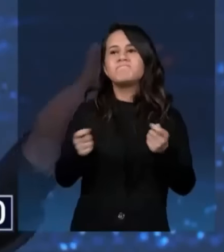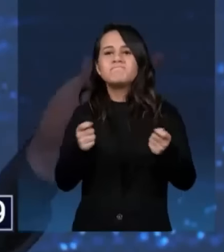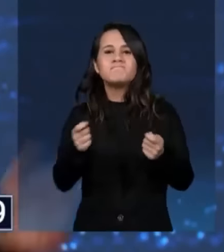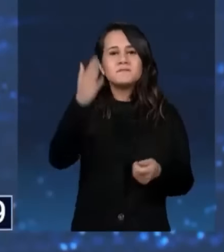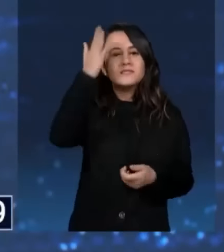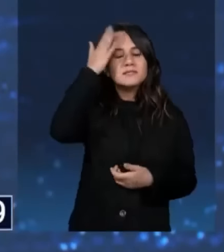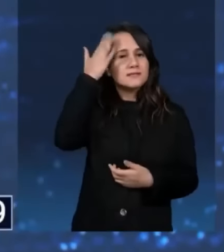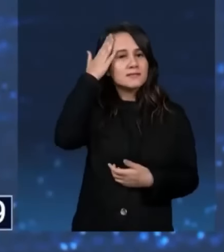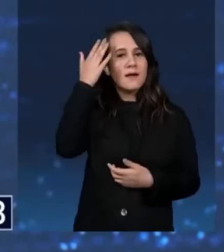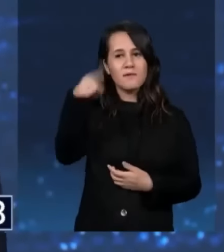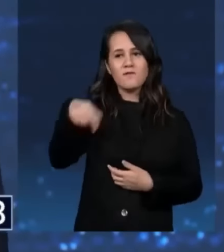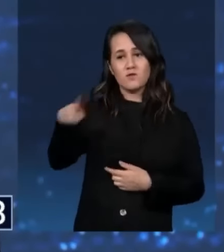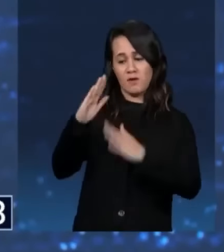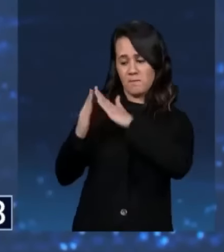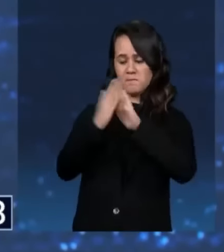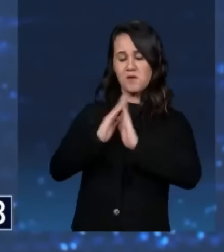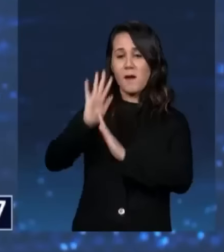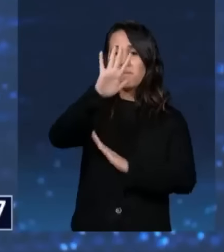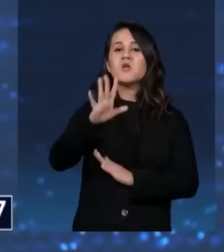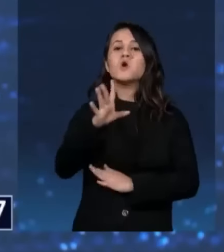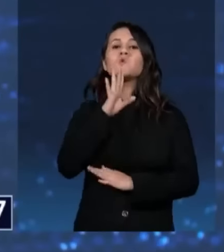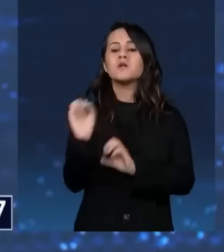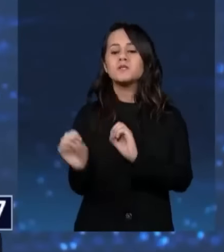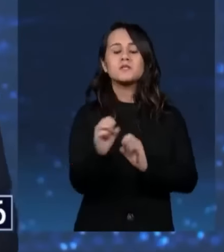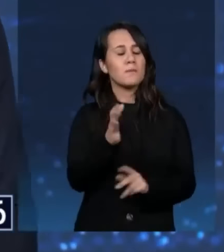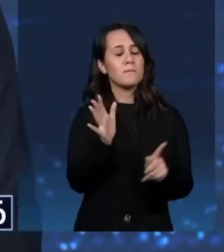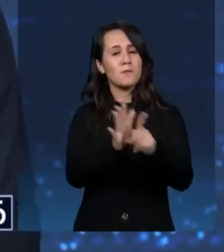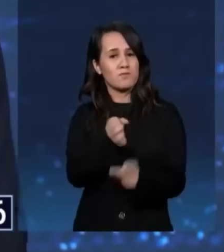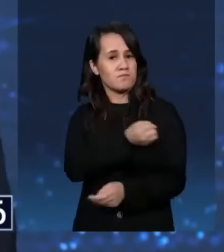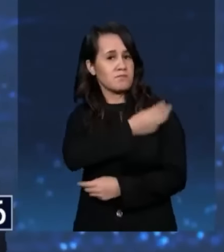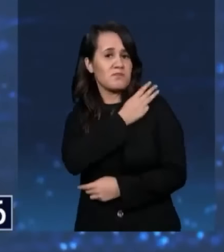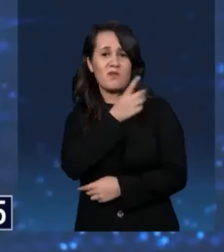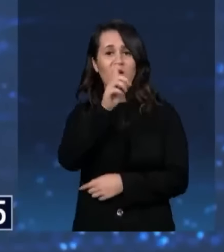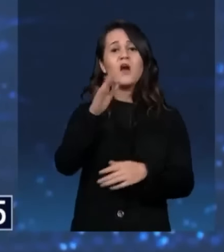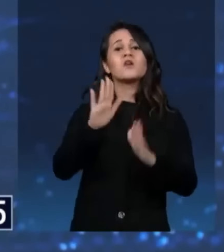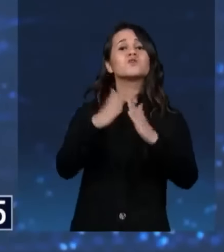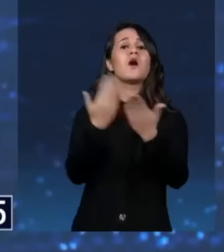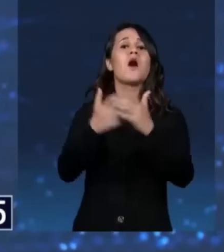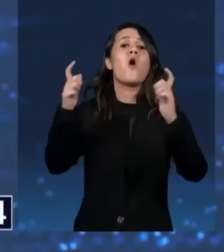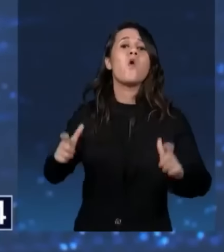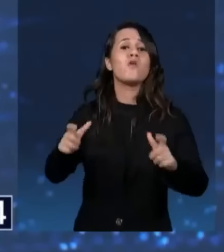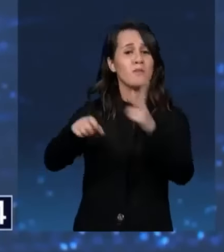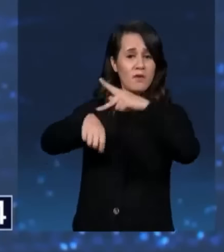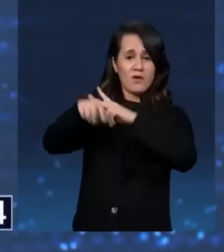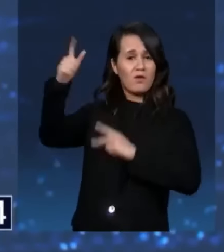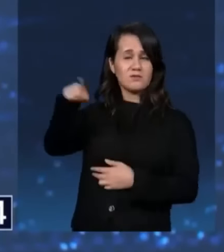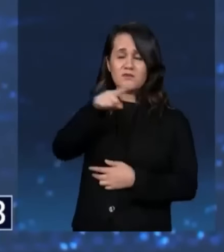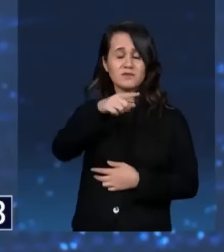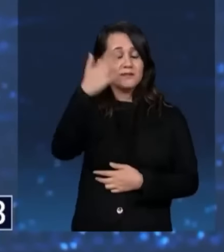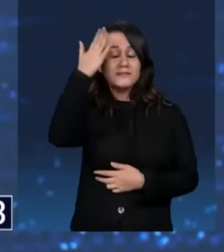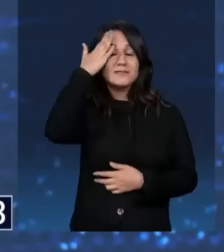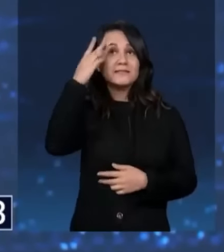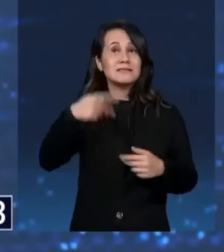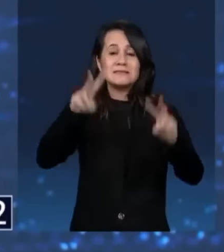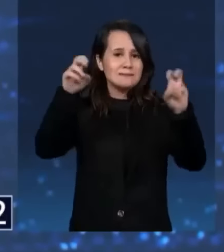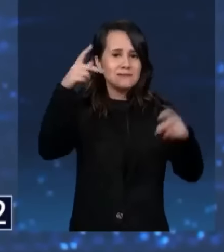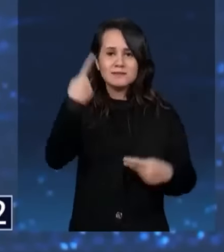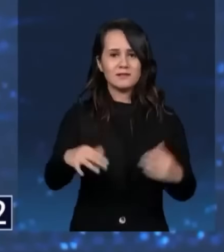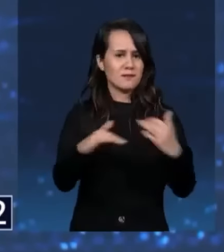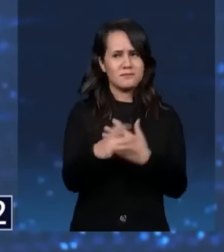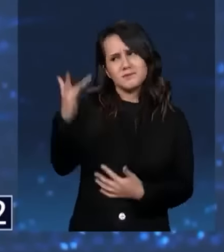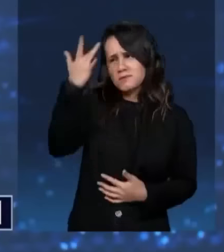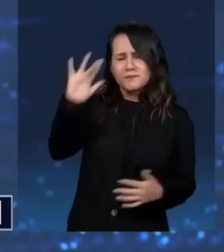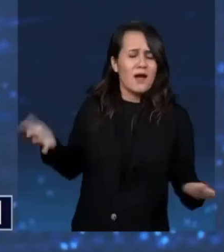pessoa impressionante veio da Periferia mas não conhece o ensino médio foi estudar fora Ele tá completamente fora da realidade dessa cidade Ô